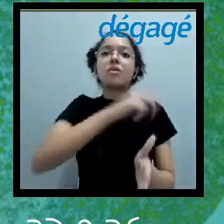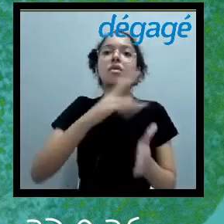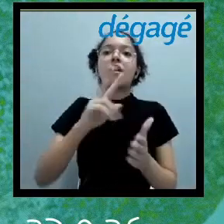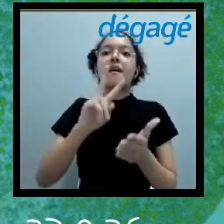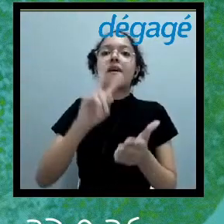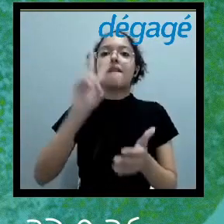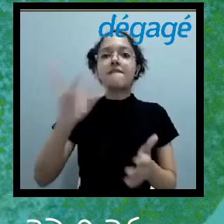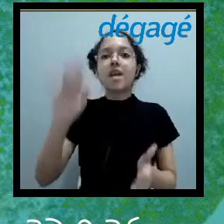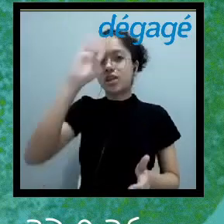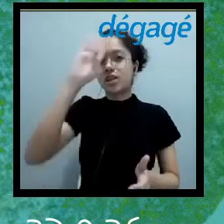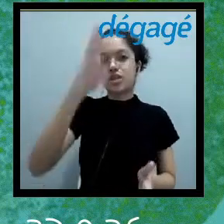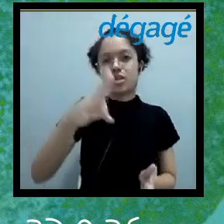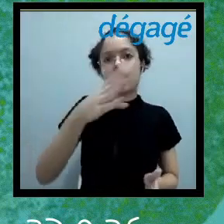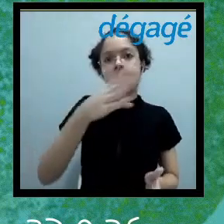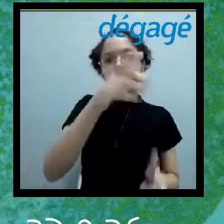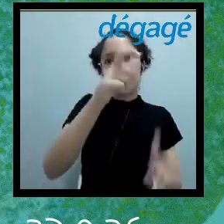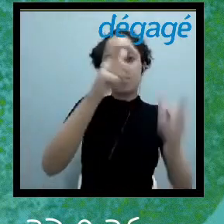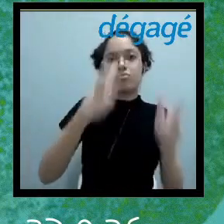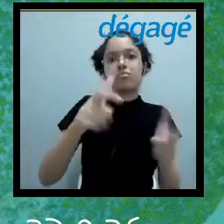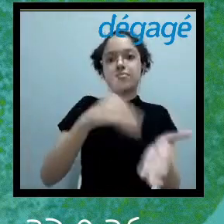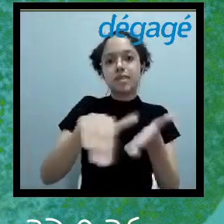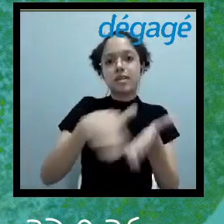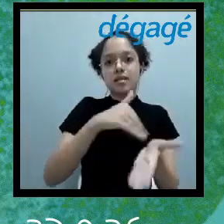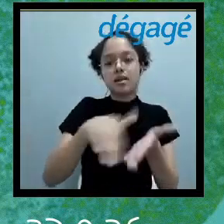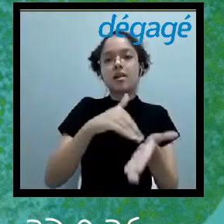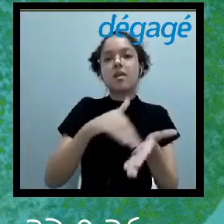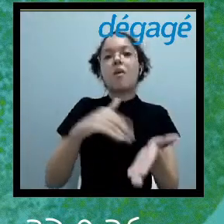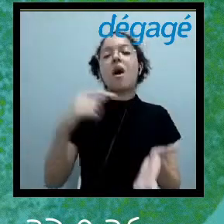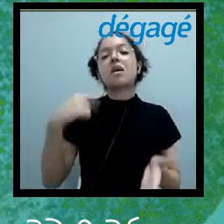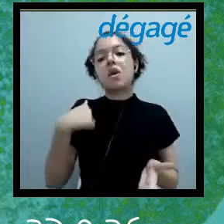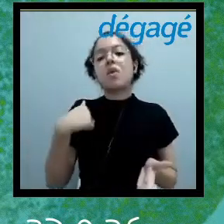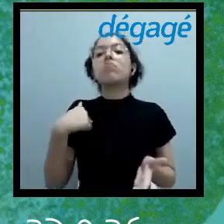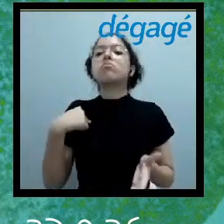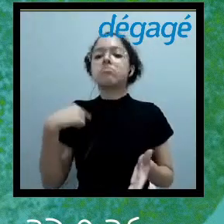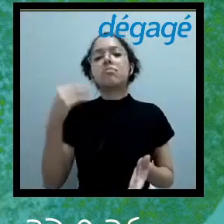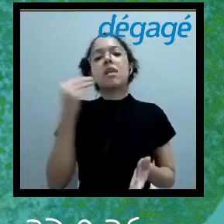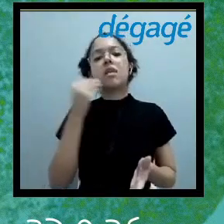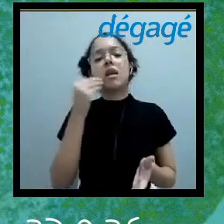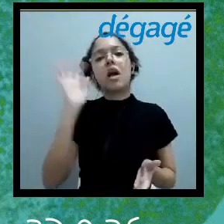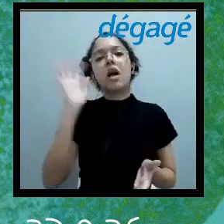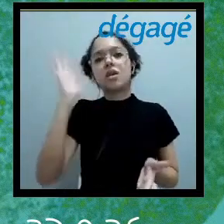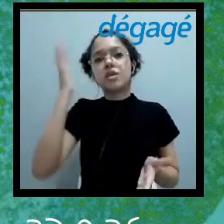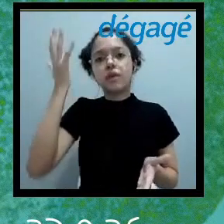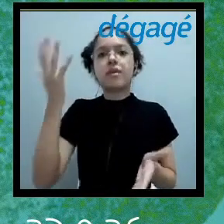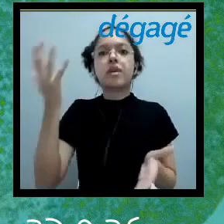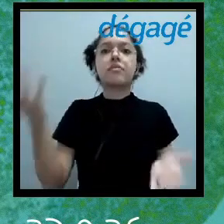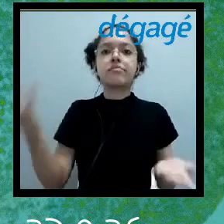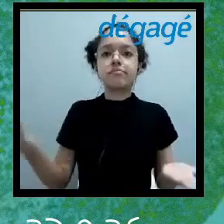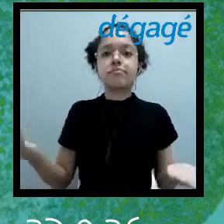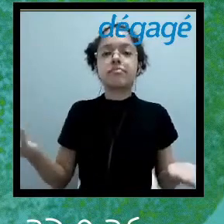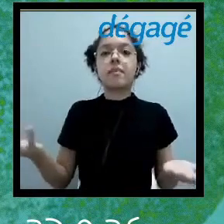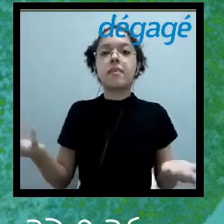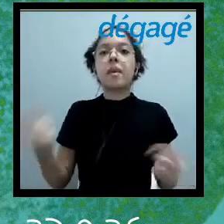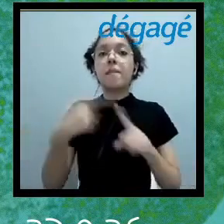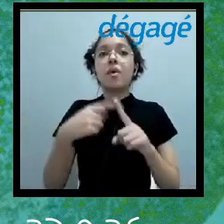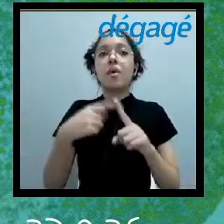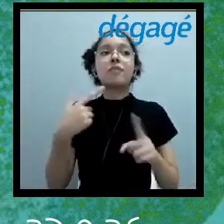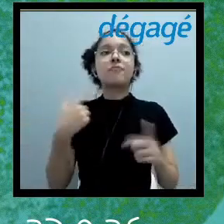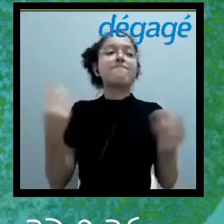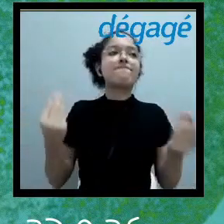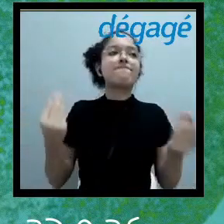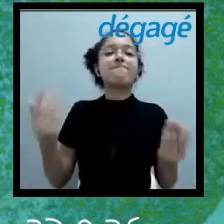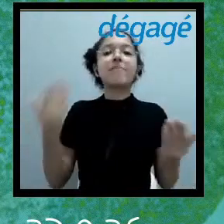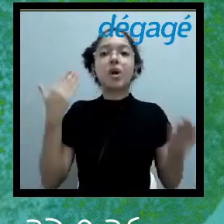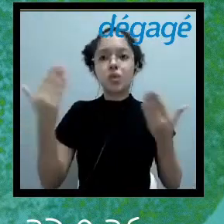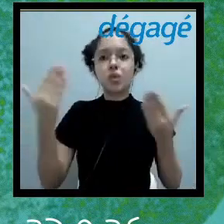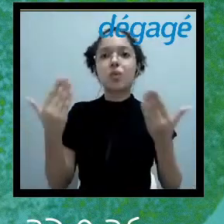uniforme. Aí eu, vamos tentar resolver isso. Também fiquei uma semana sem saber como é que a gente pode, porque a gente toma o problema para a gente também.